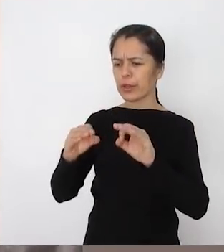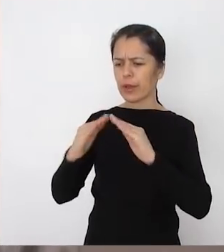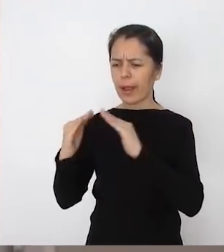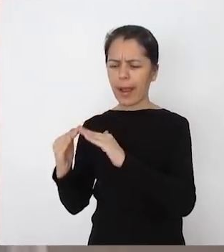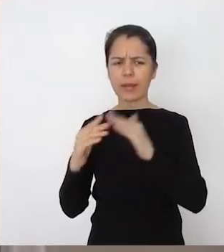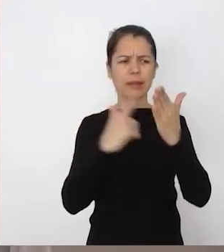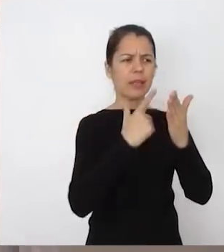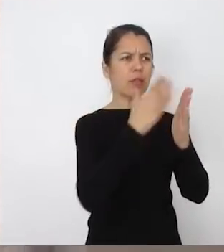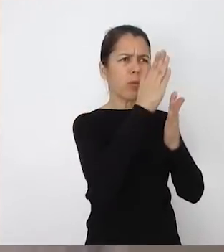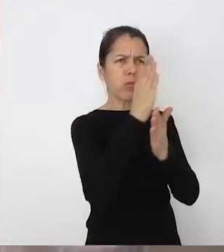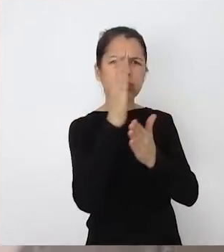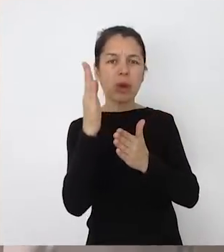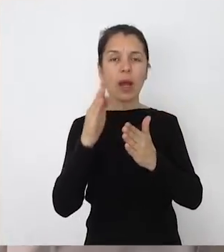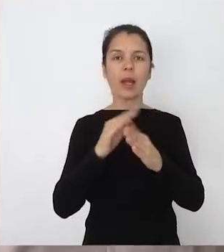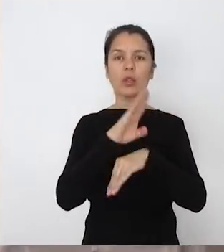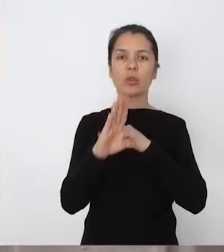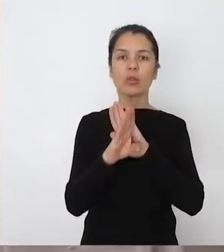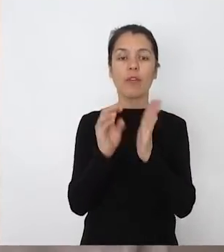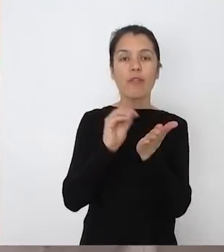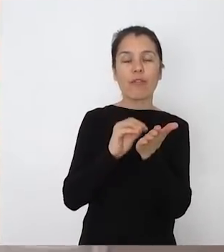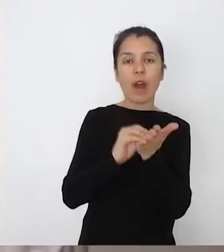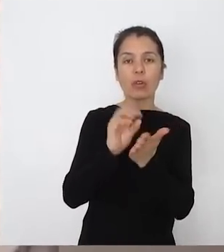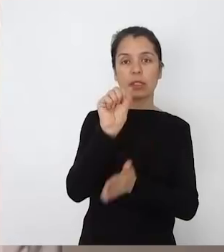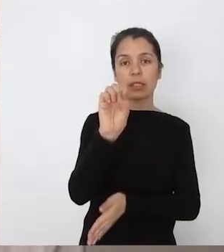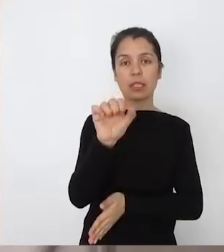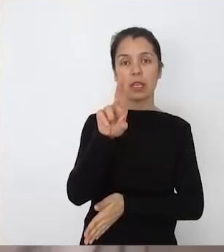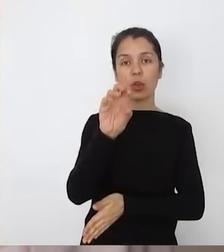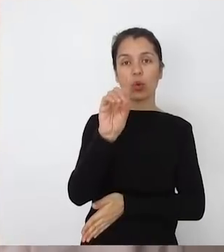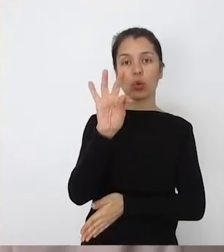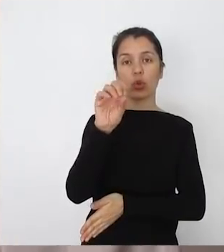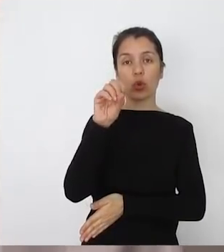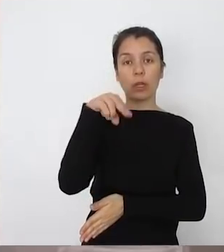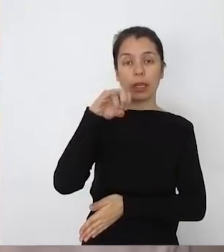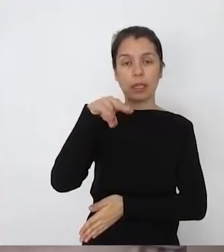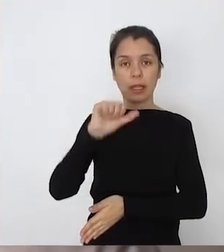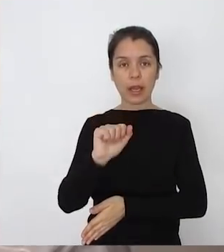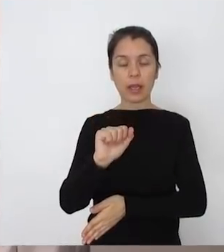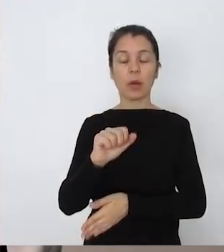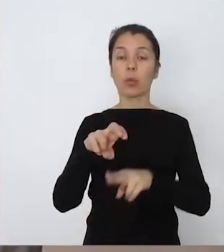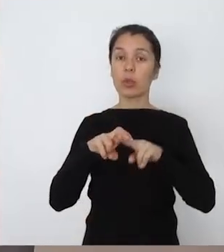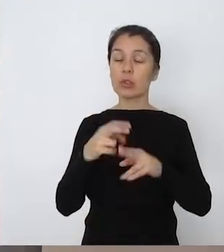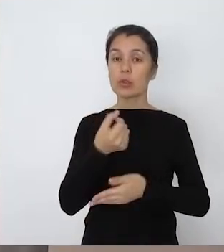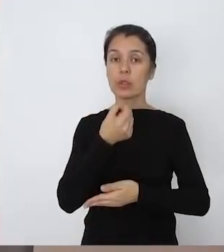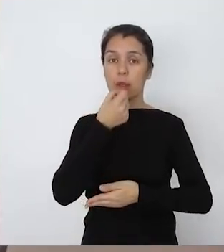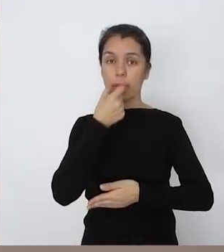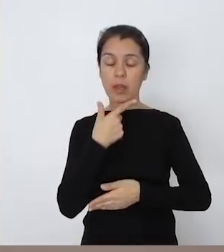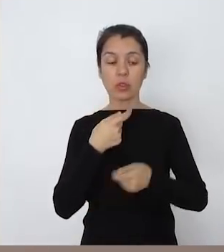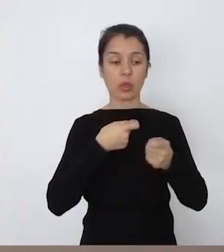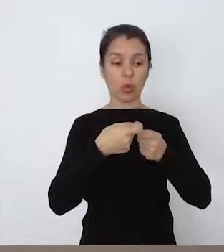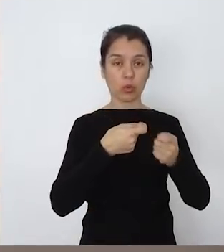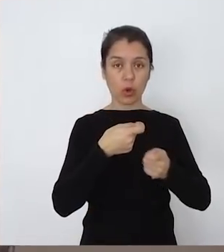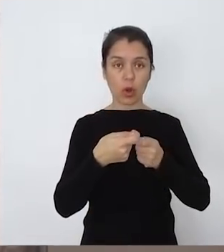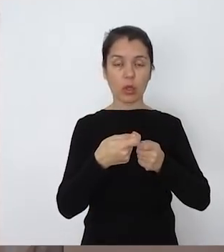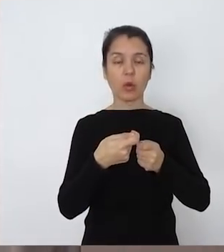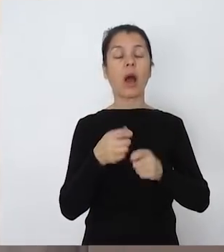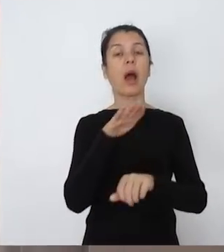nunca termina o que começa, e essa desmotivação é uma desregulação da dopamina no lobo pré-frontal, tá? E a noradrenalina, por